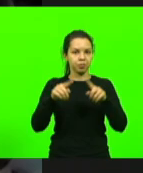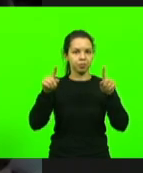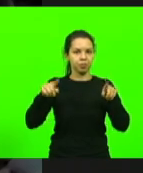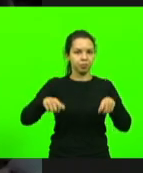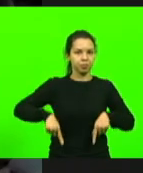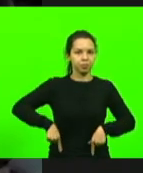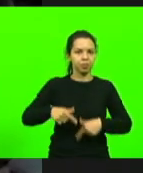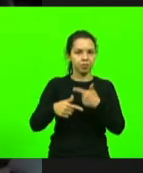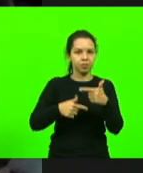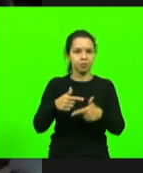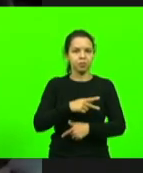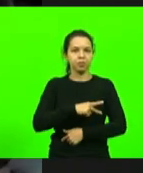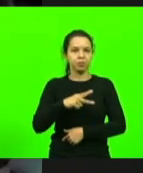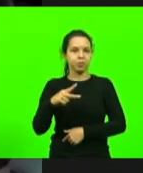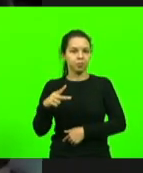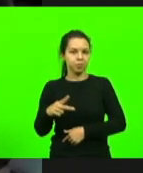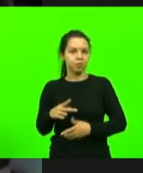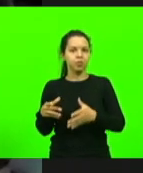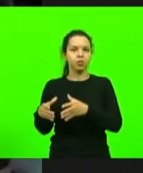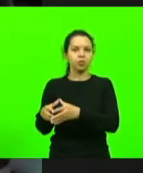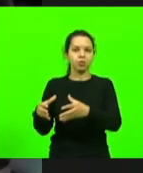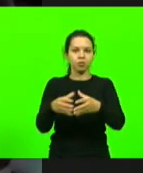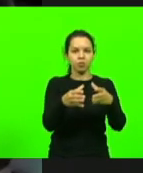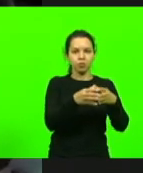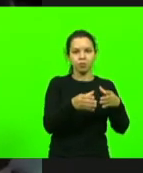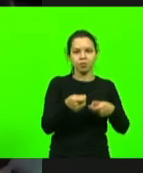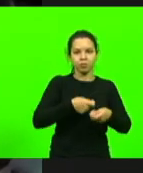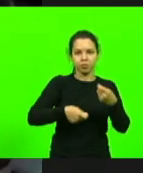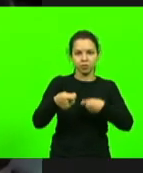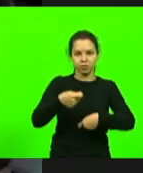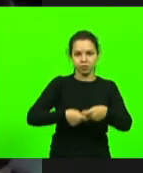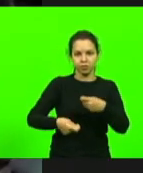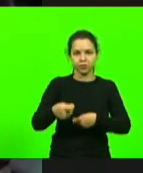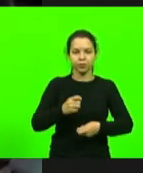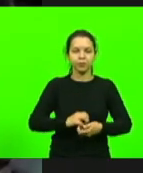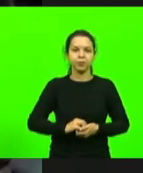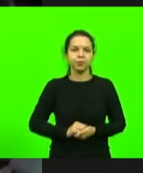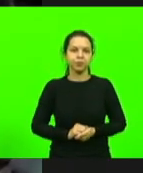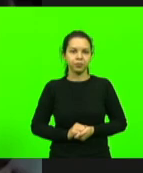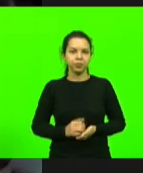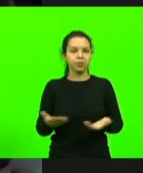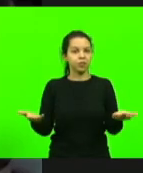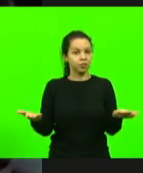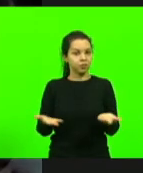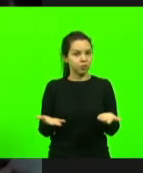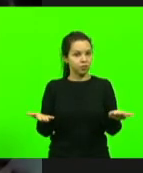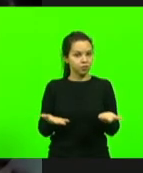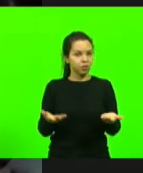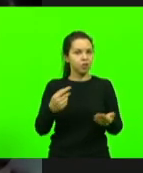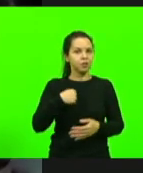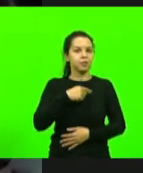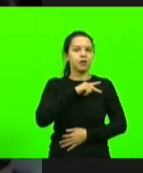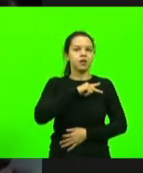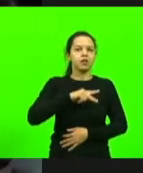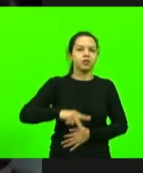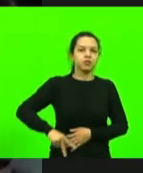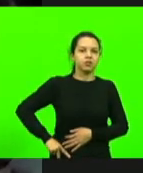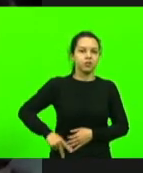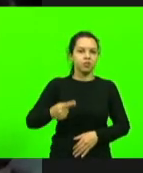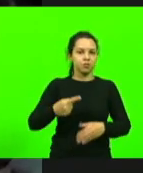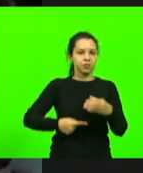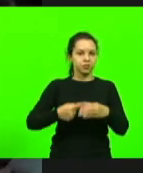públicos e organização administrativa bom Então nesse momento é como presidente da Comissão